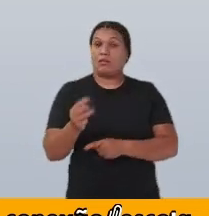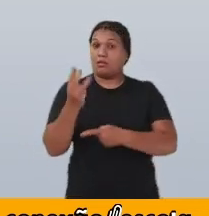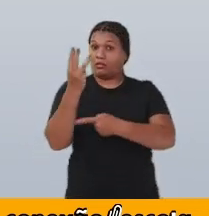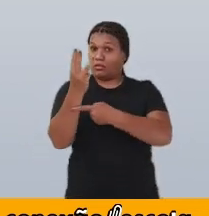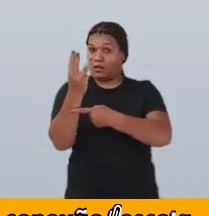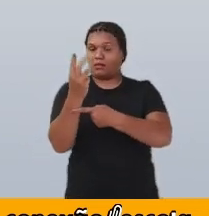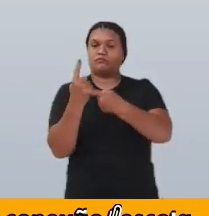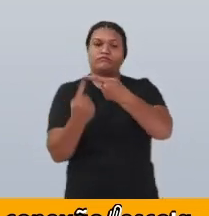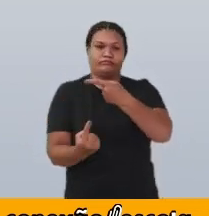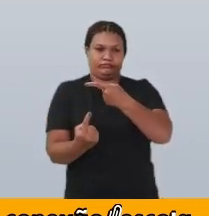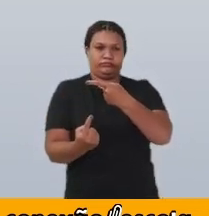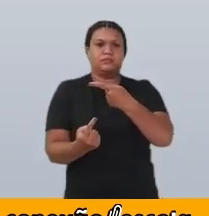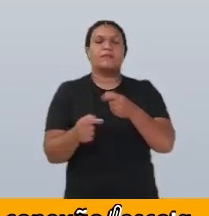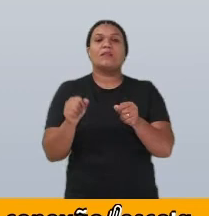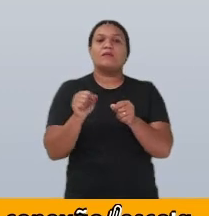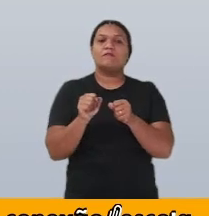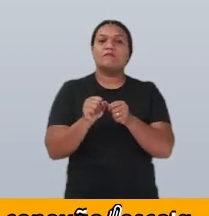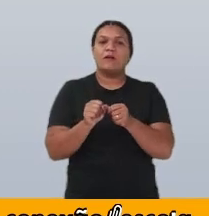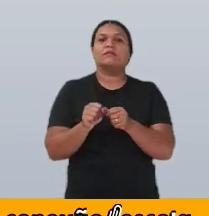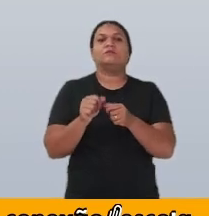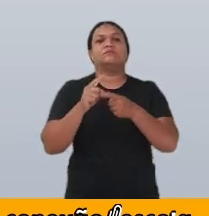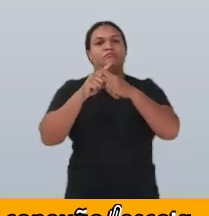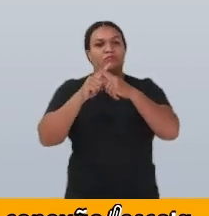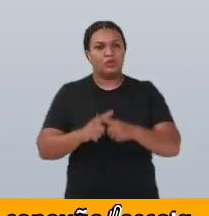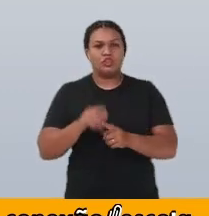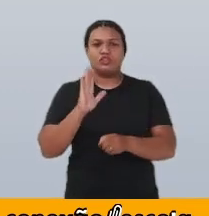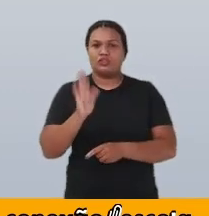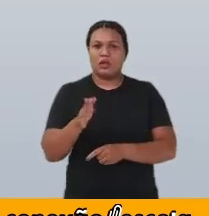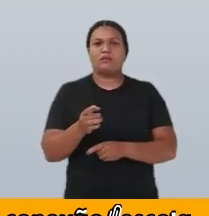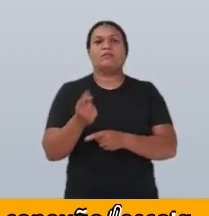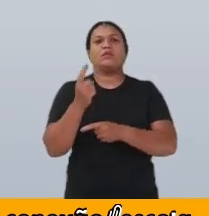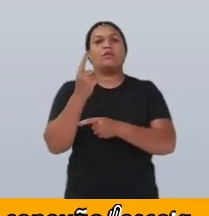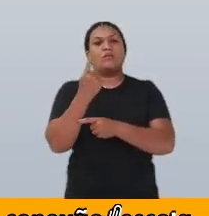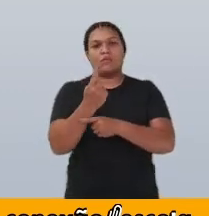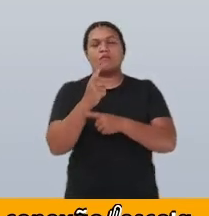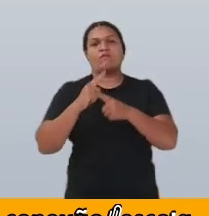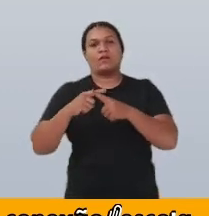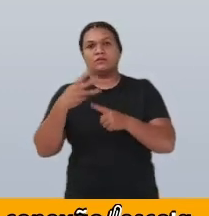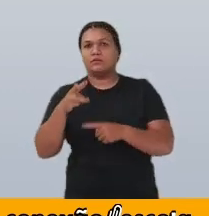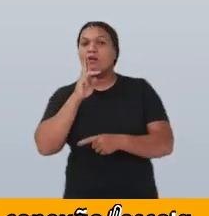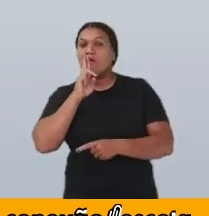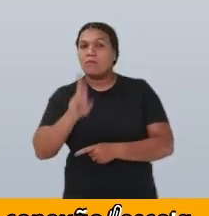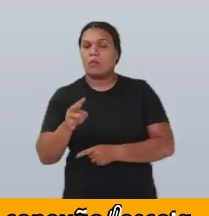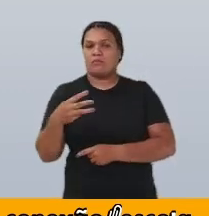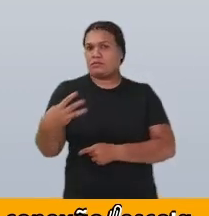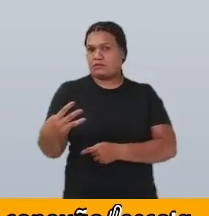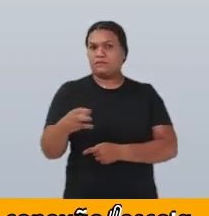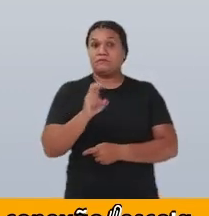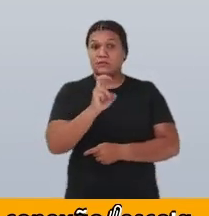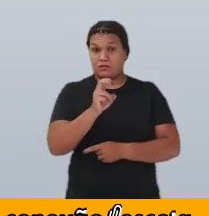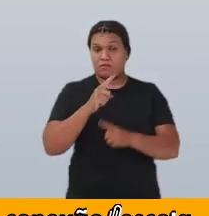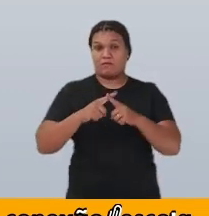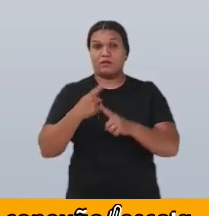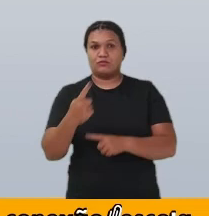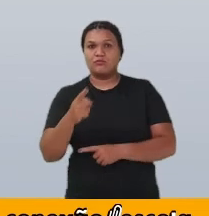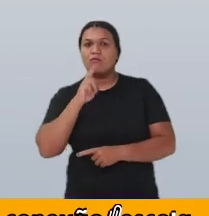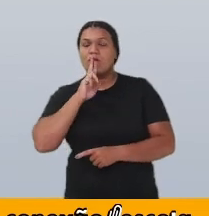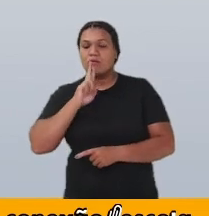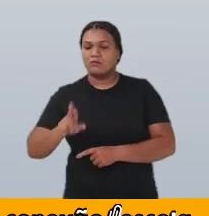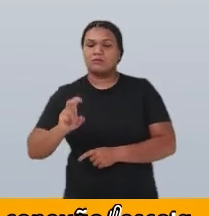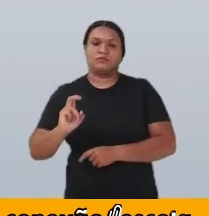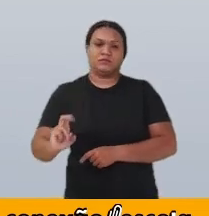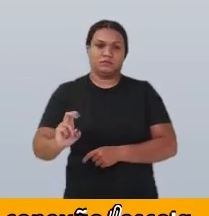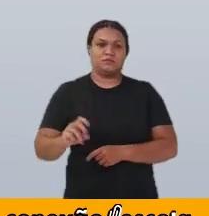3/1. Efetuando a multiplicação, 1 vezes 3, 3. 5 vezes 1,